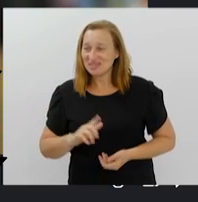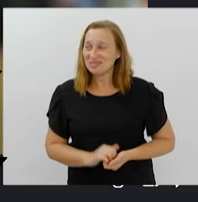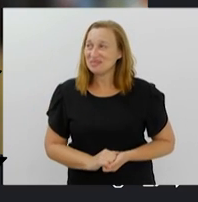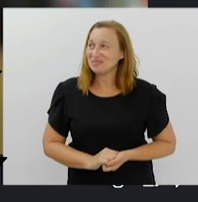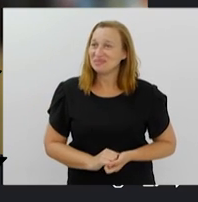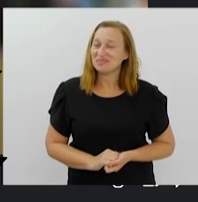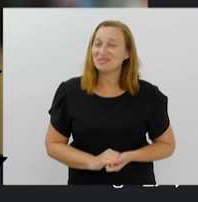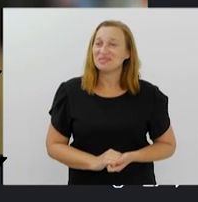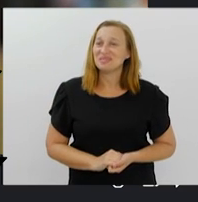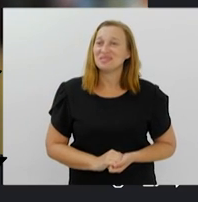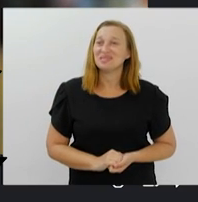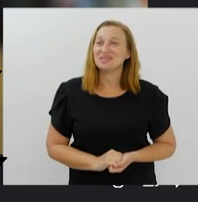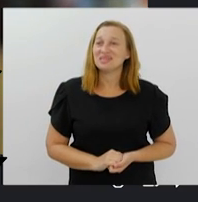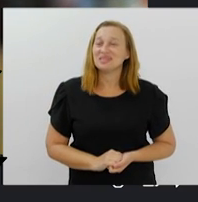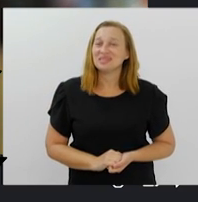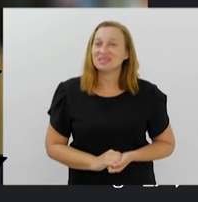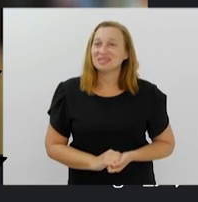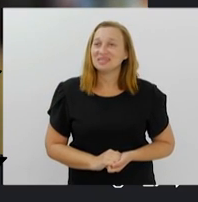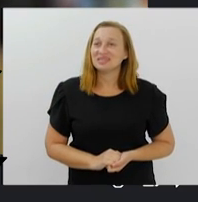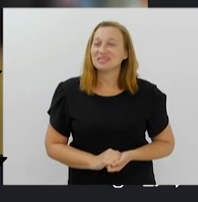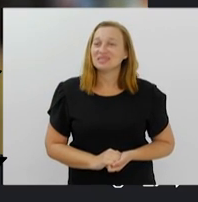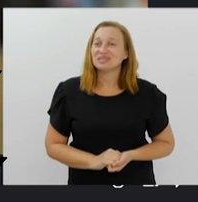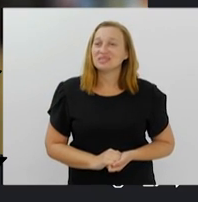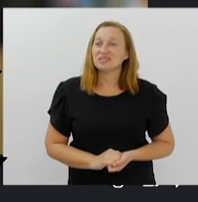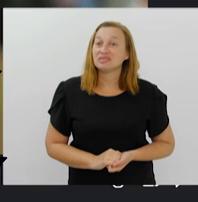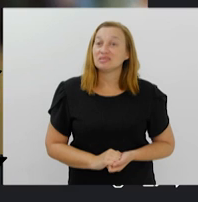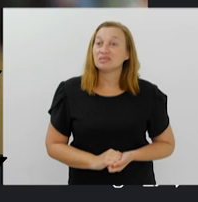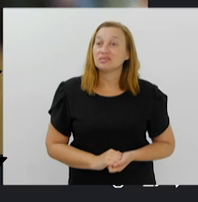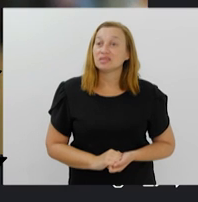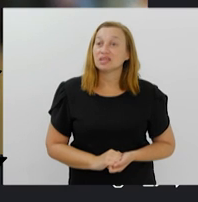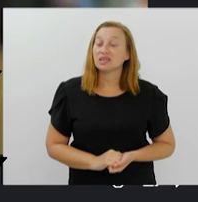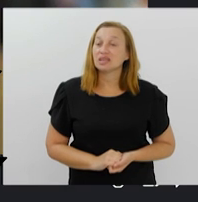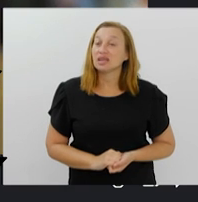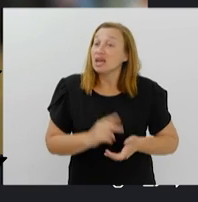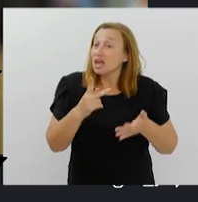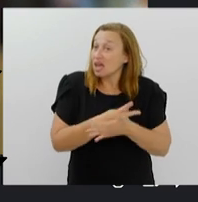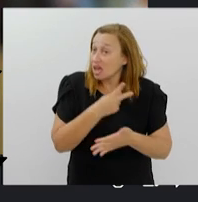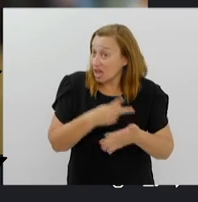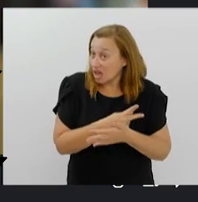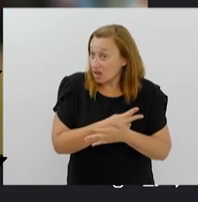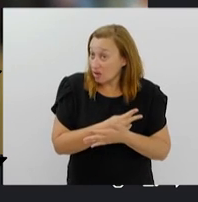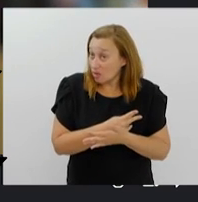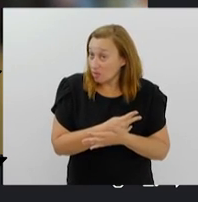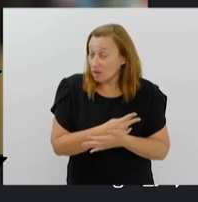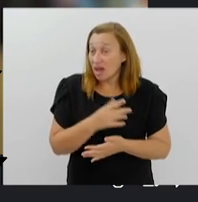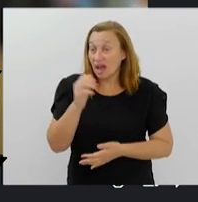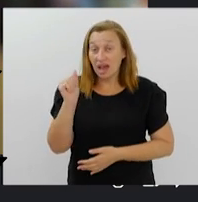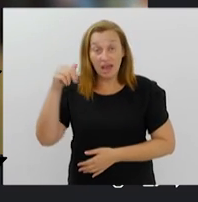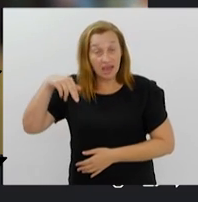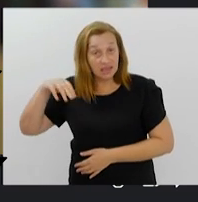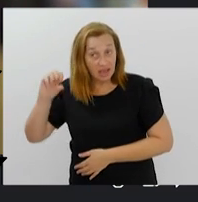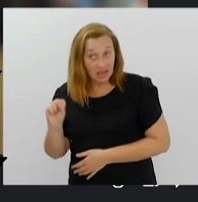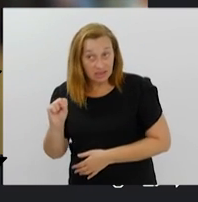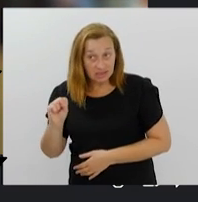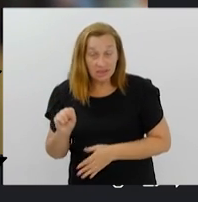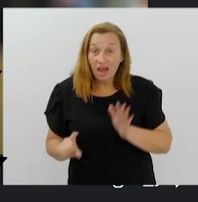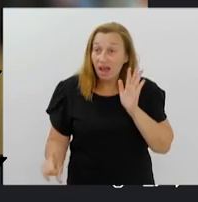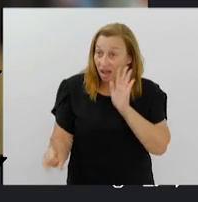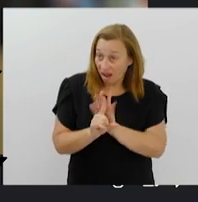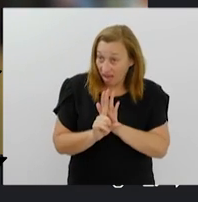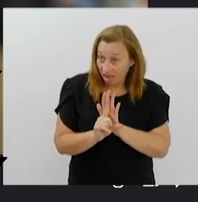reiterar é que apesar de haver lacunas na regulação da ANS a lei